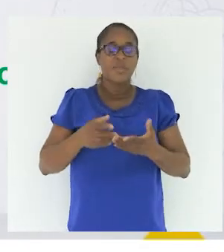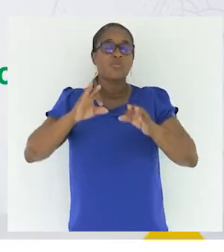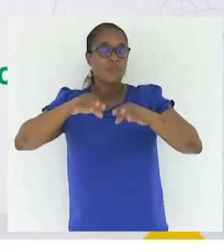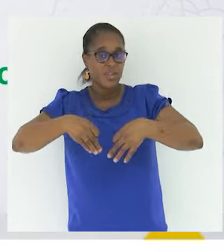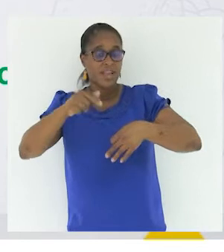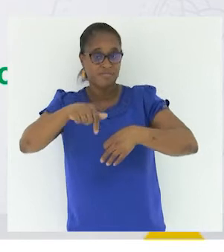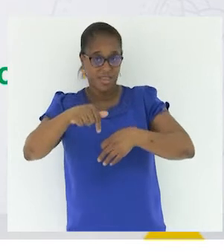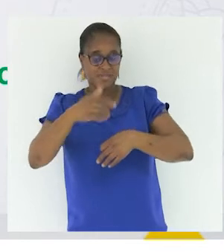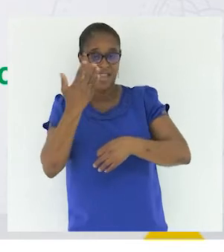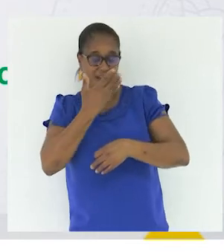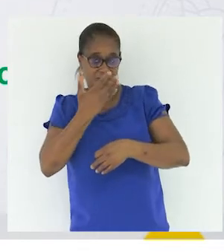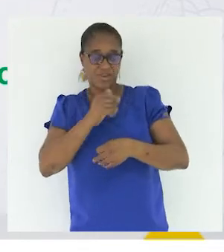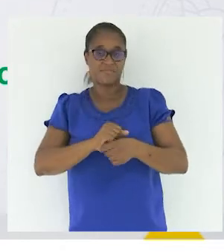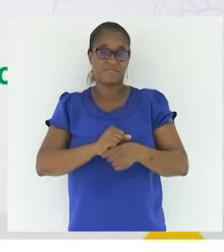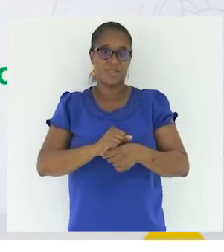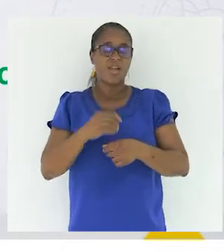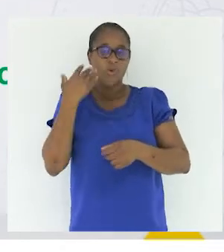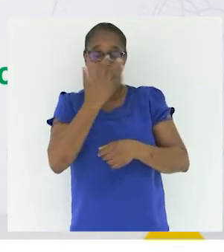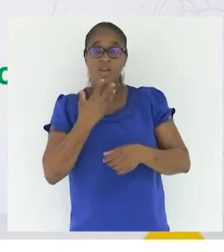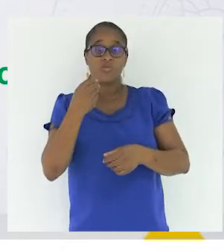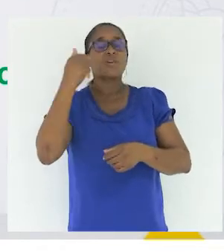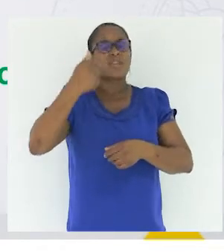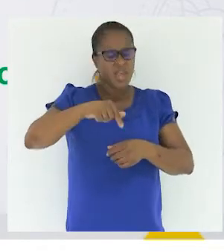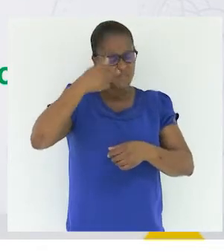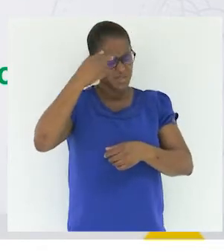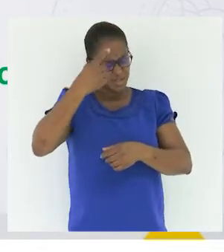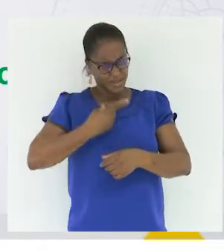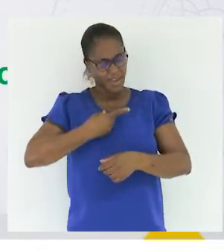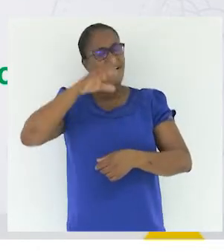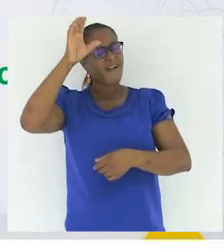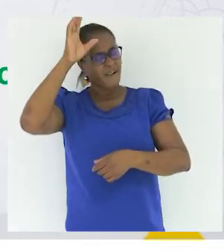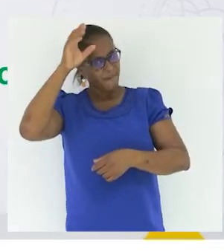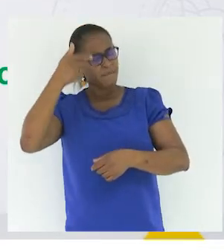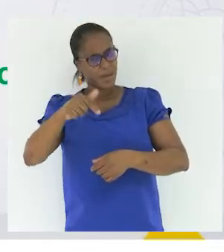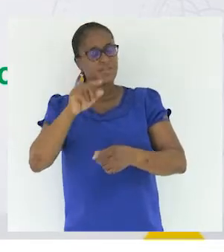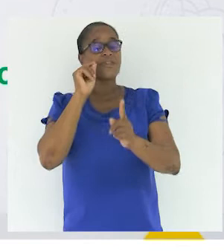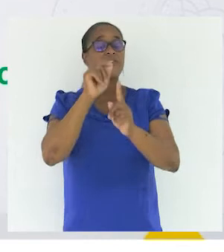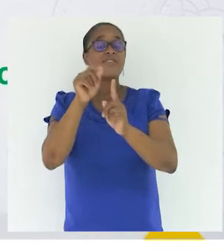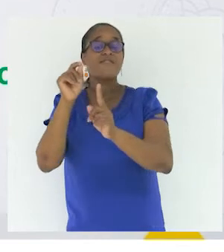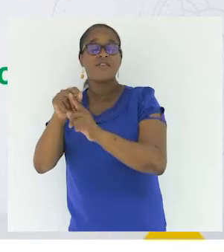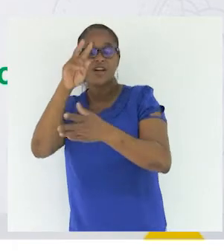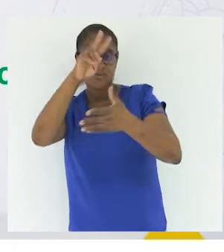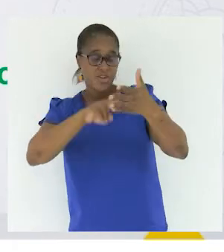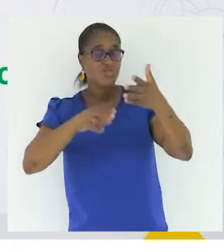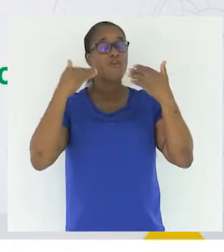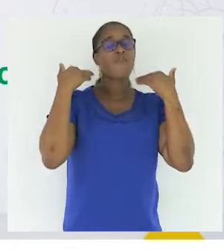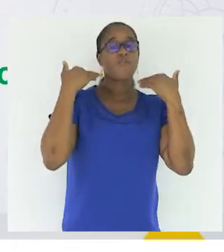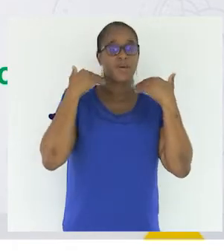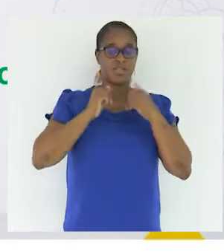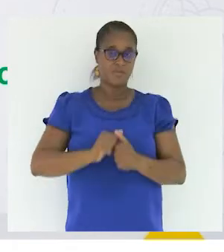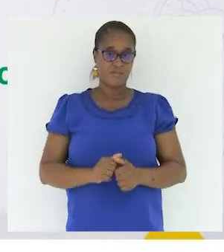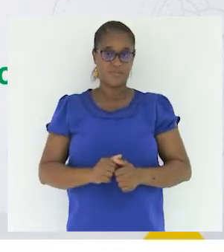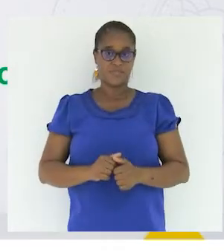final desta aula, o aluno deve ser capaz de identificar um texto informativo,